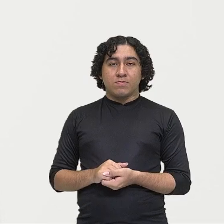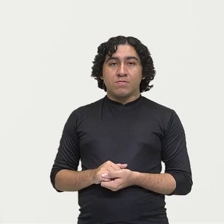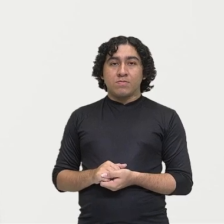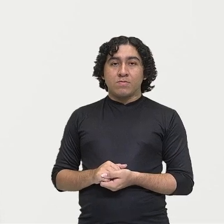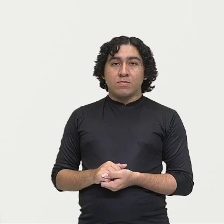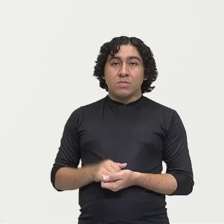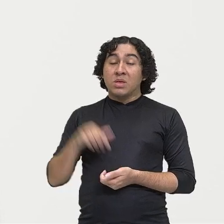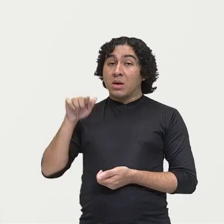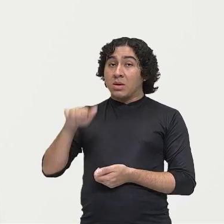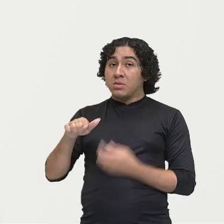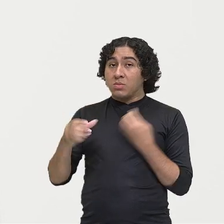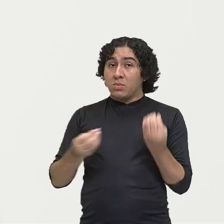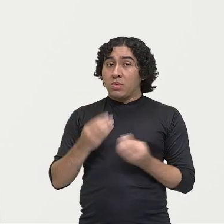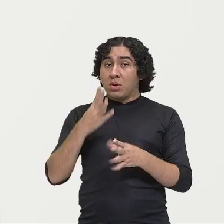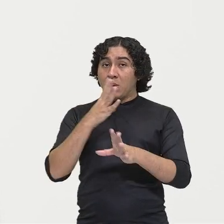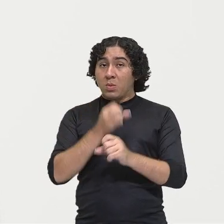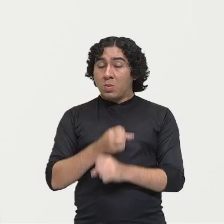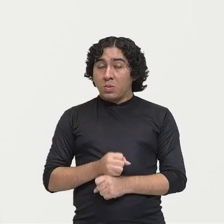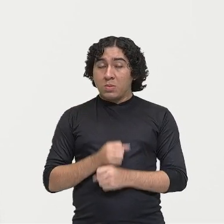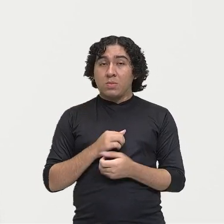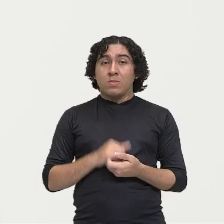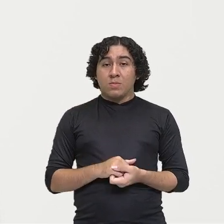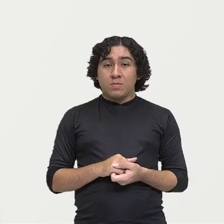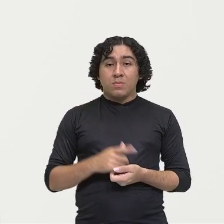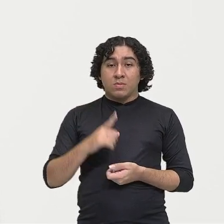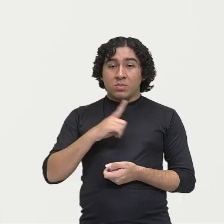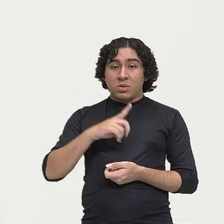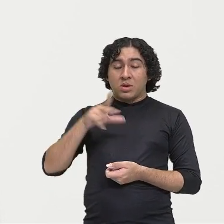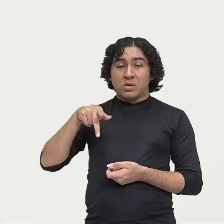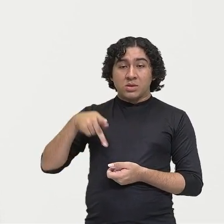força gravitacional, ela é dada